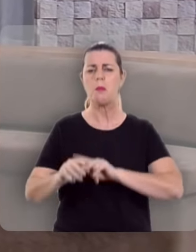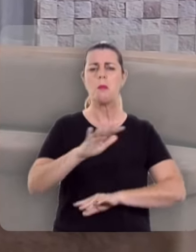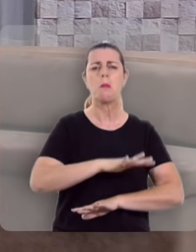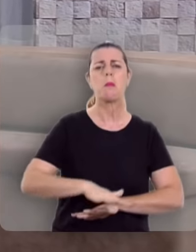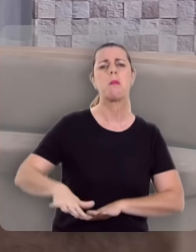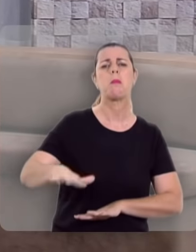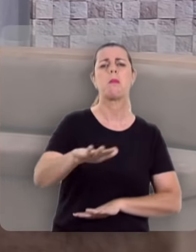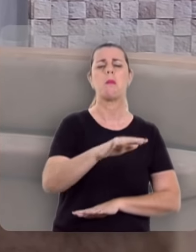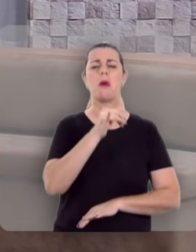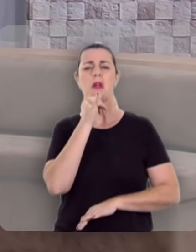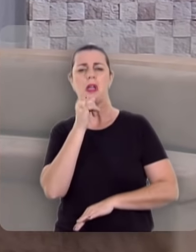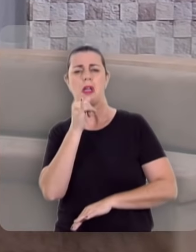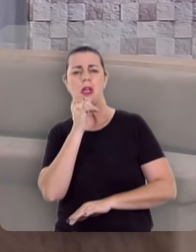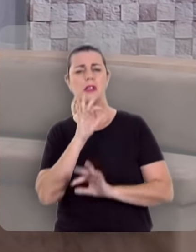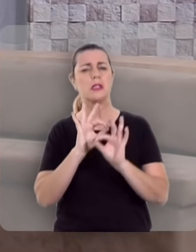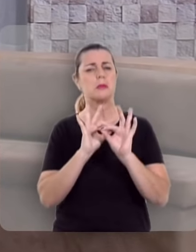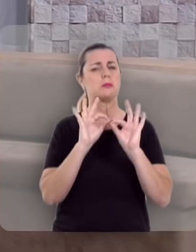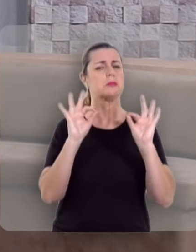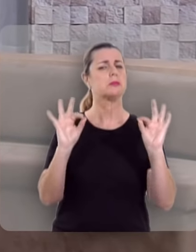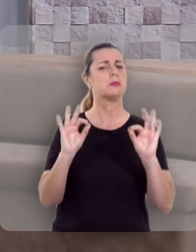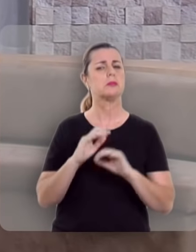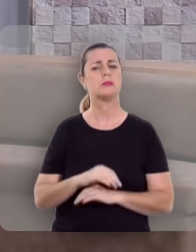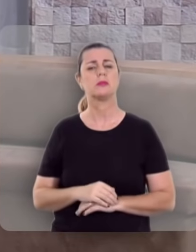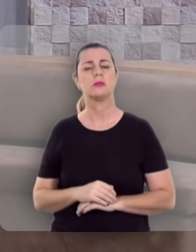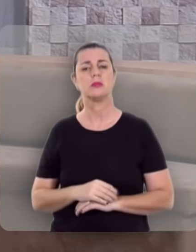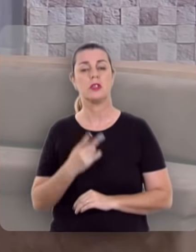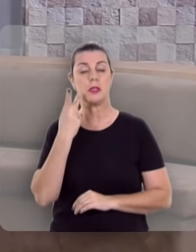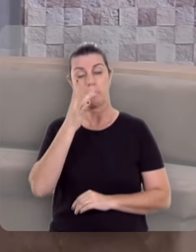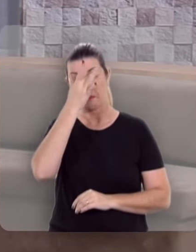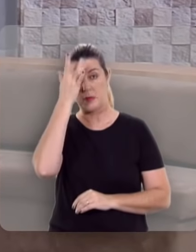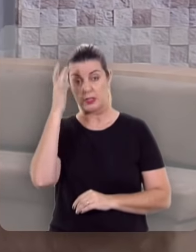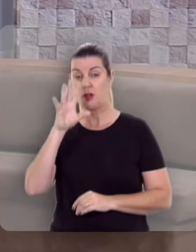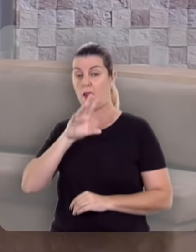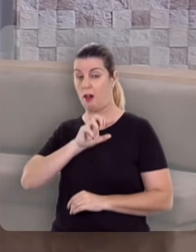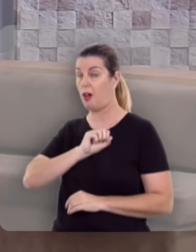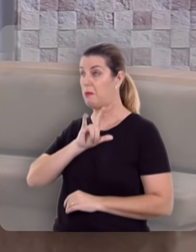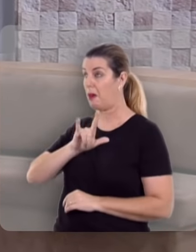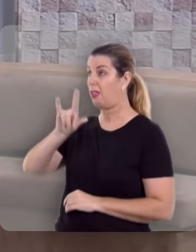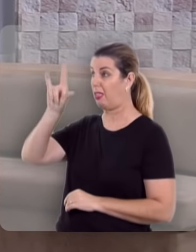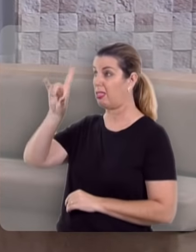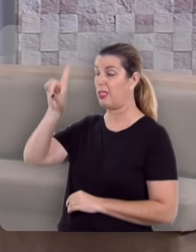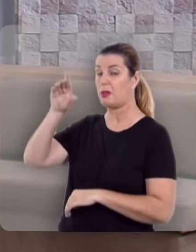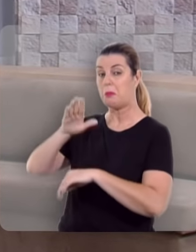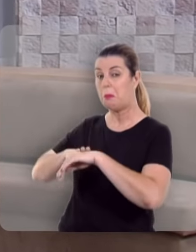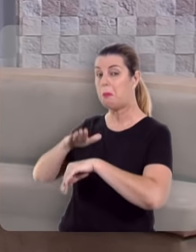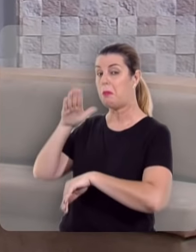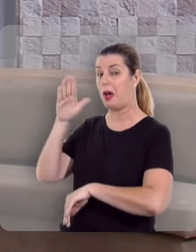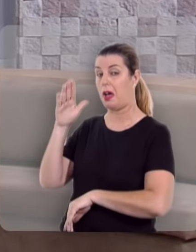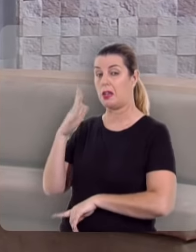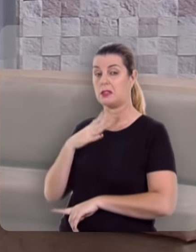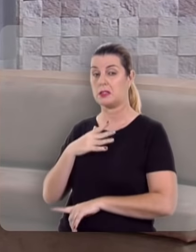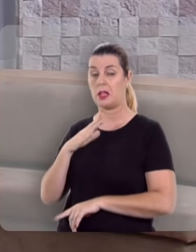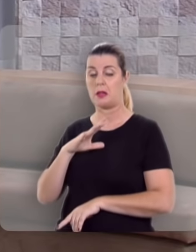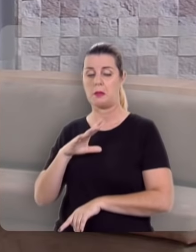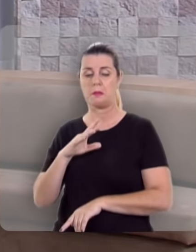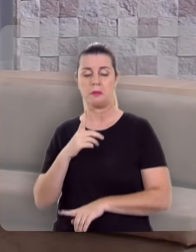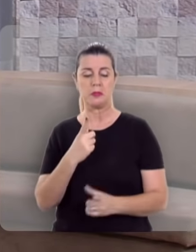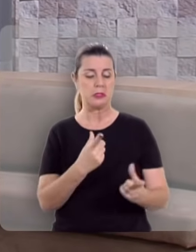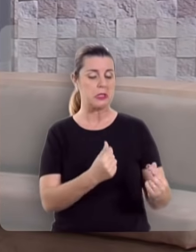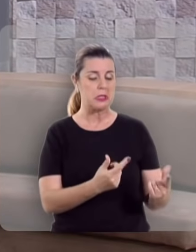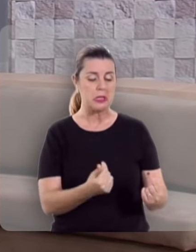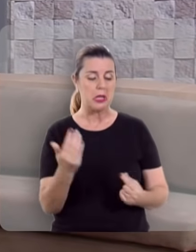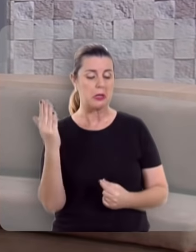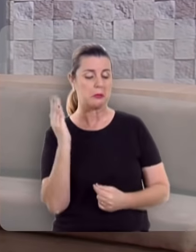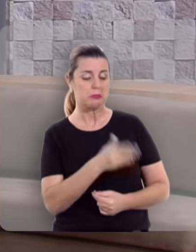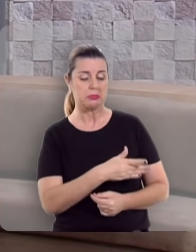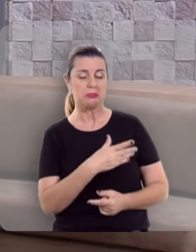Este homem foi provado duramente, com a permissão divina, para